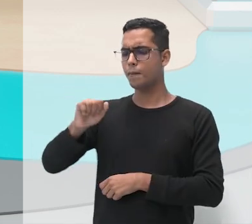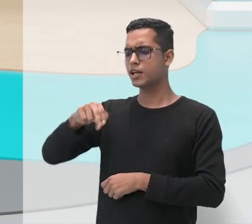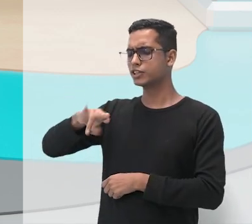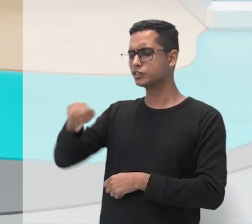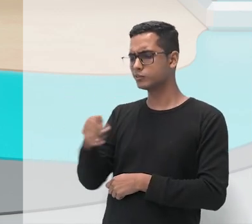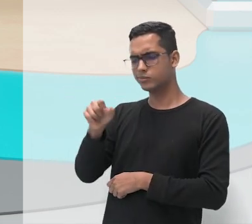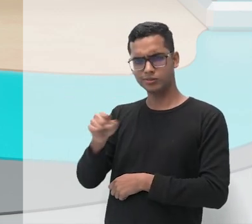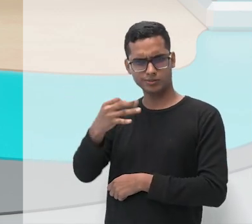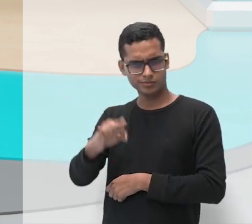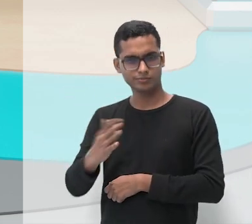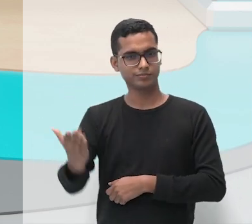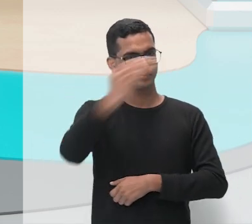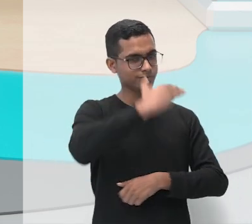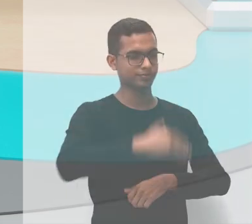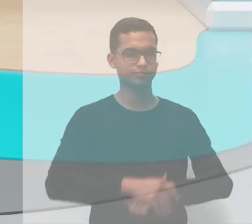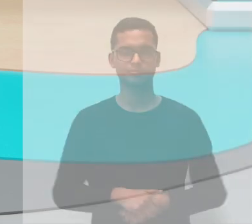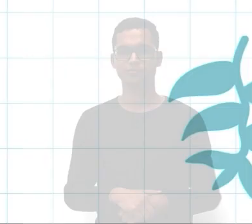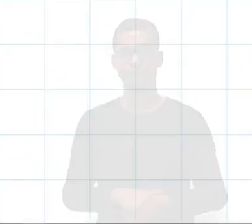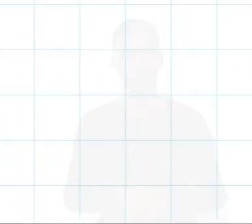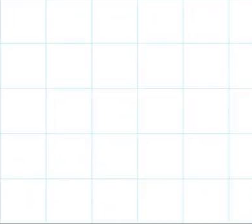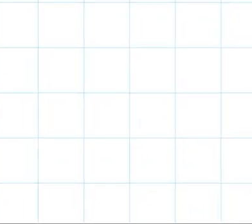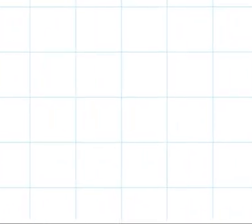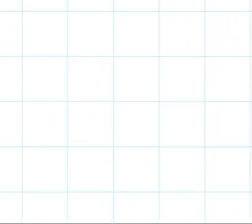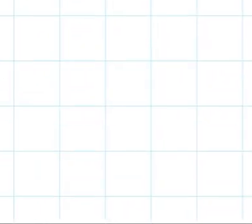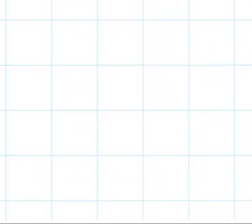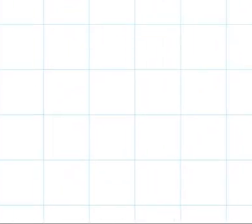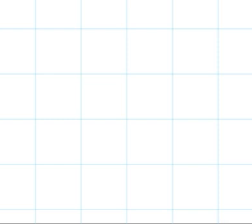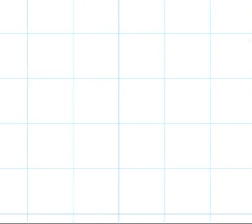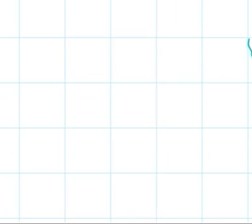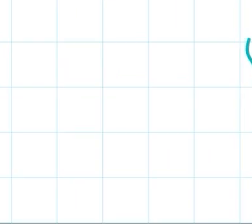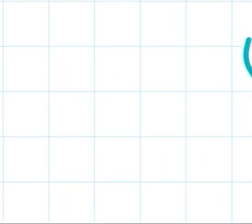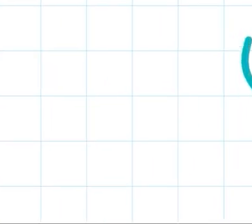manjas? Então vem comigo.